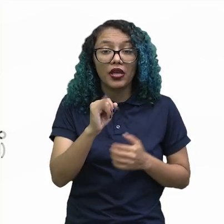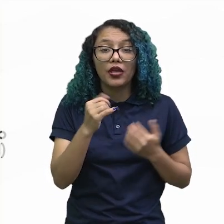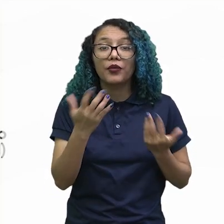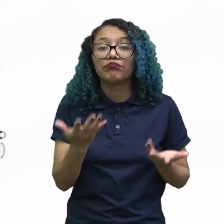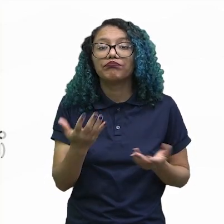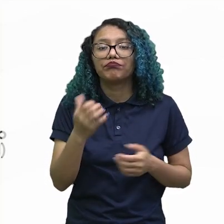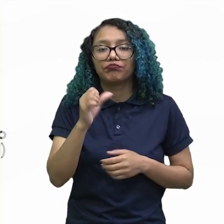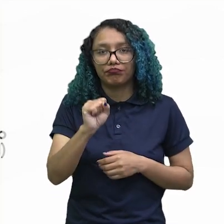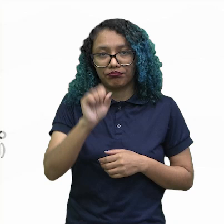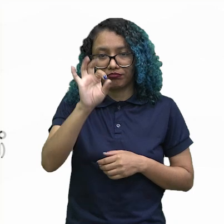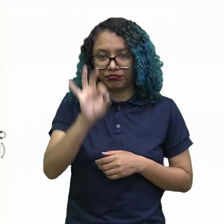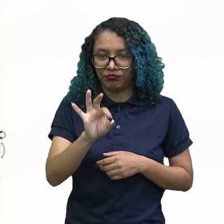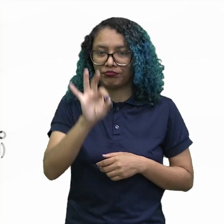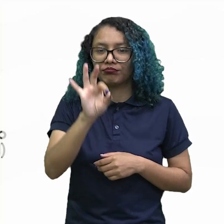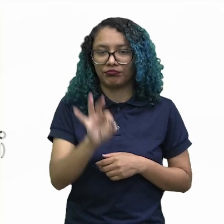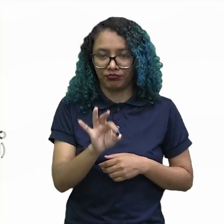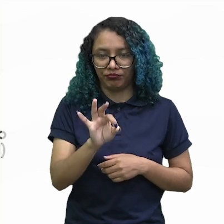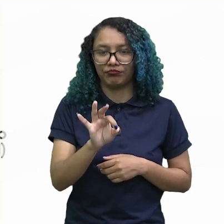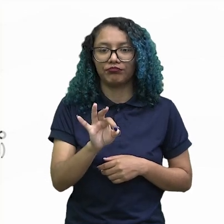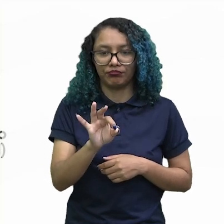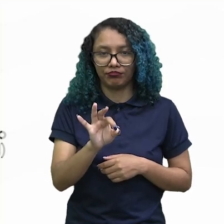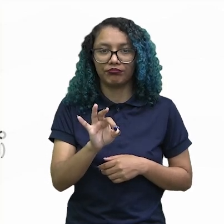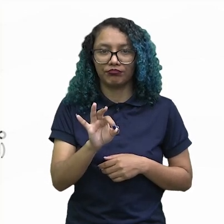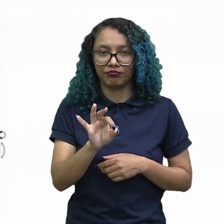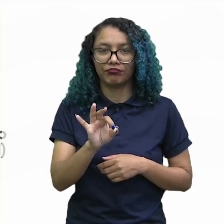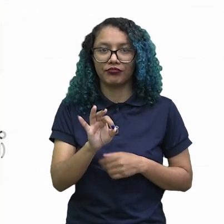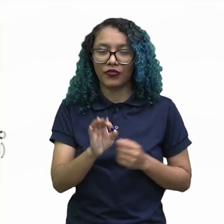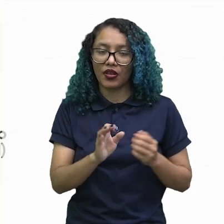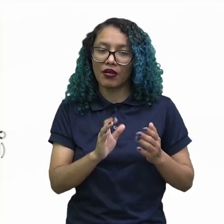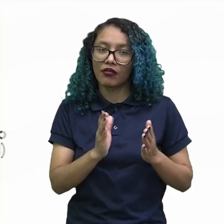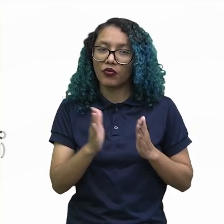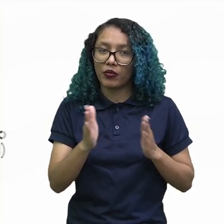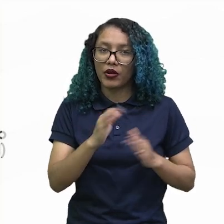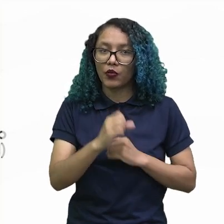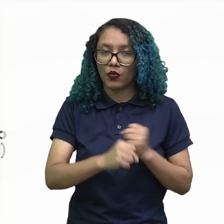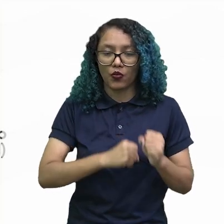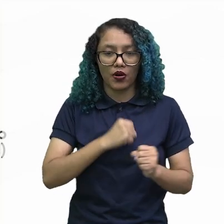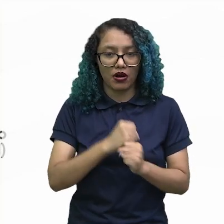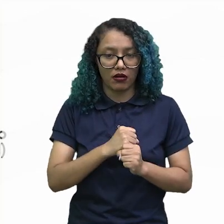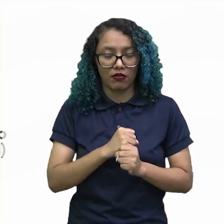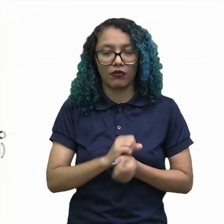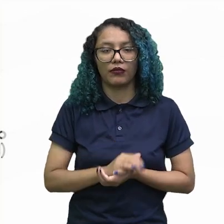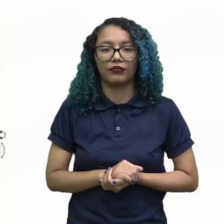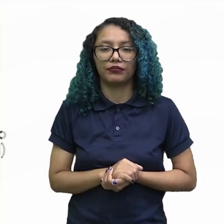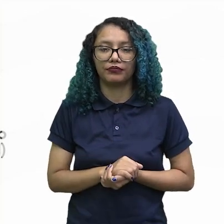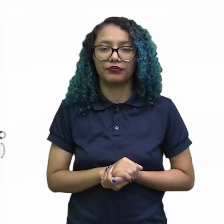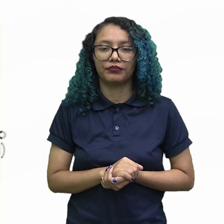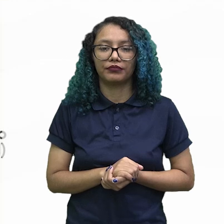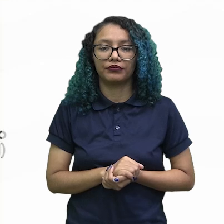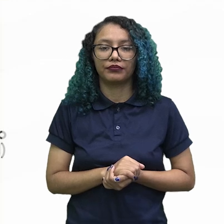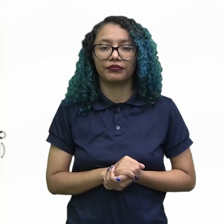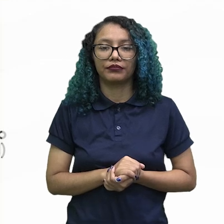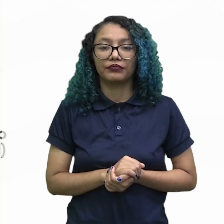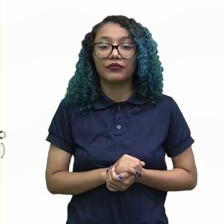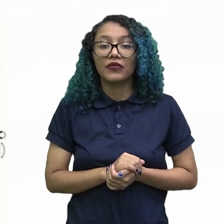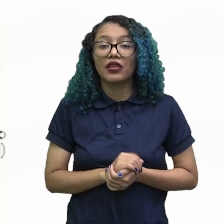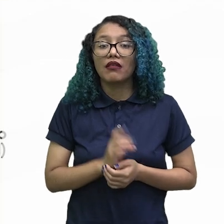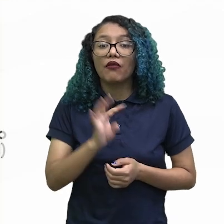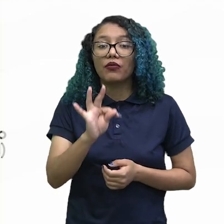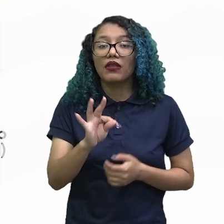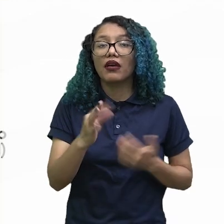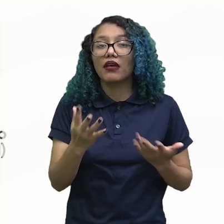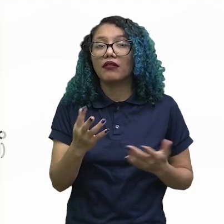taxa é de 8% ao ano, ok? E o tempo dado é de